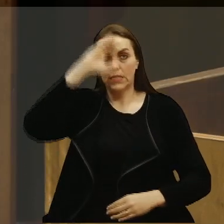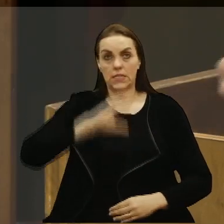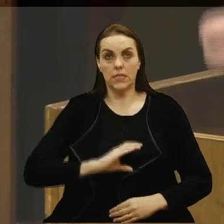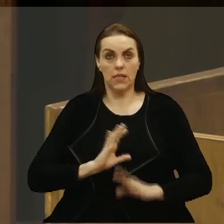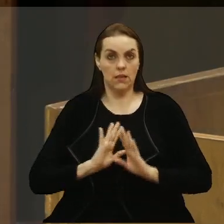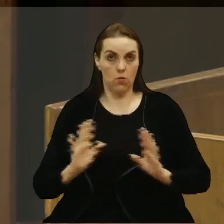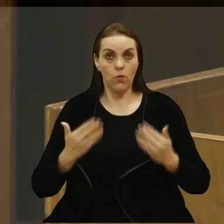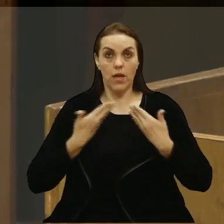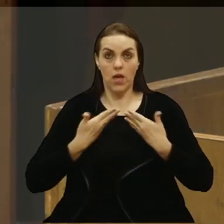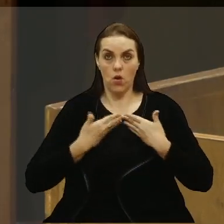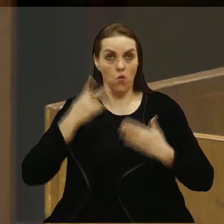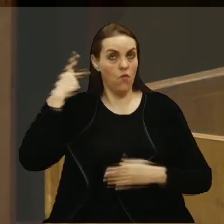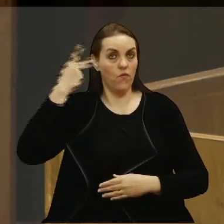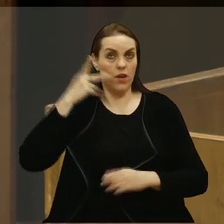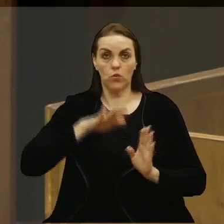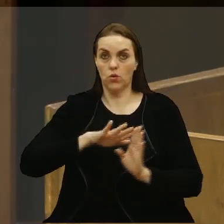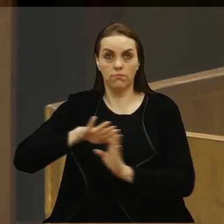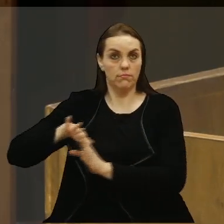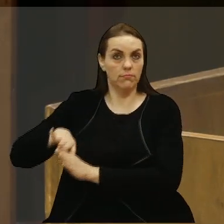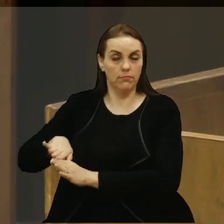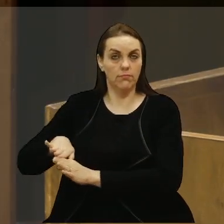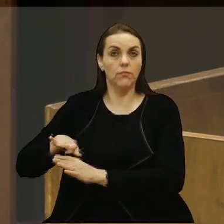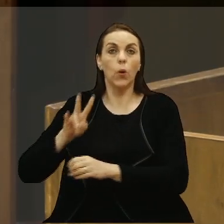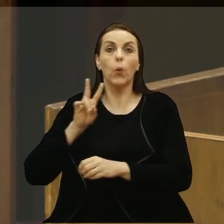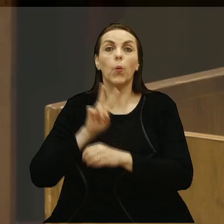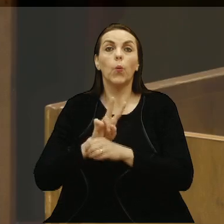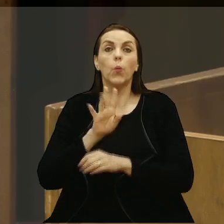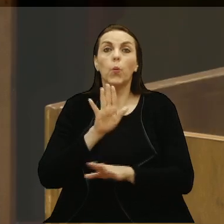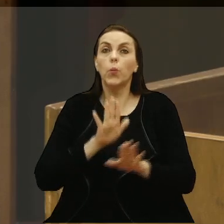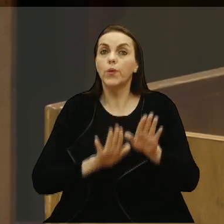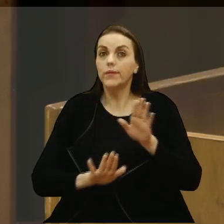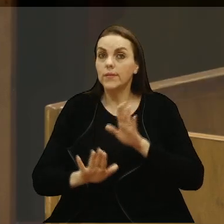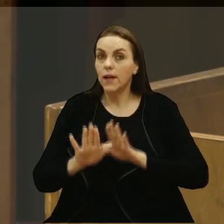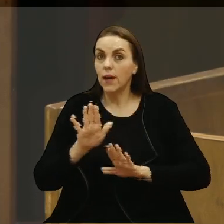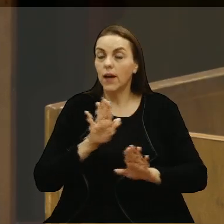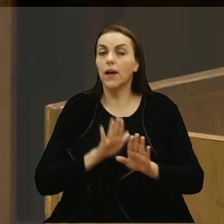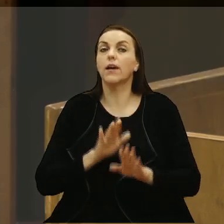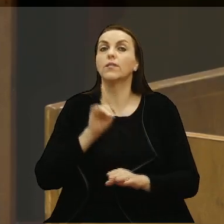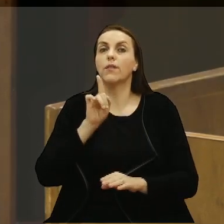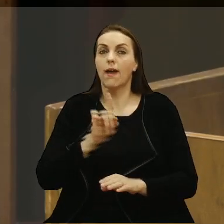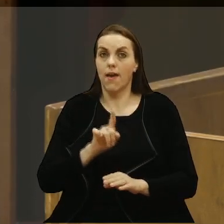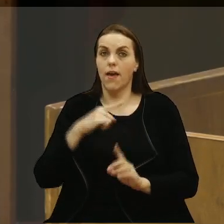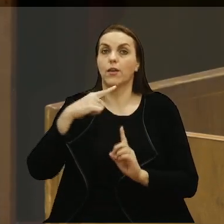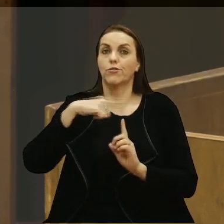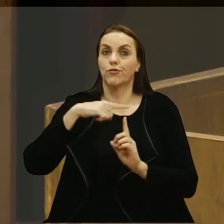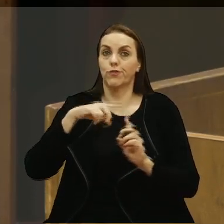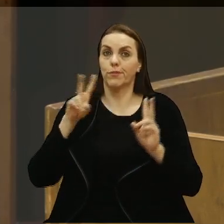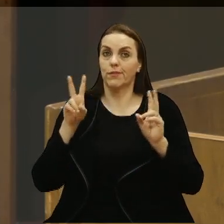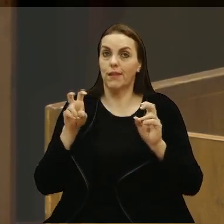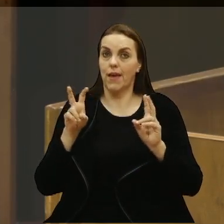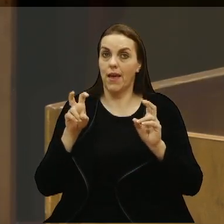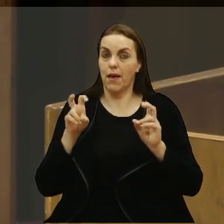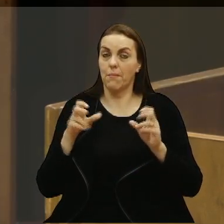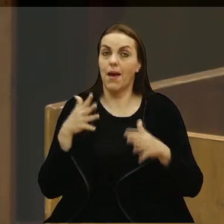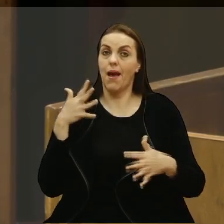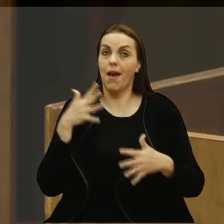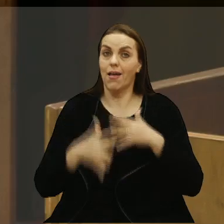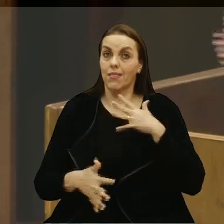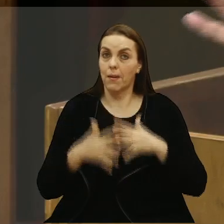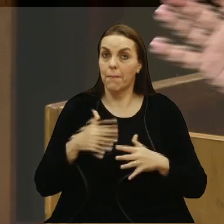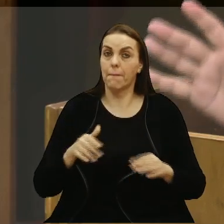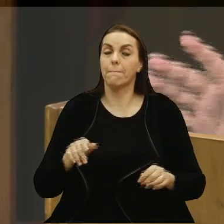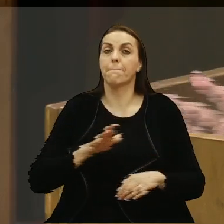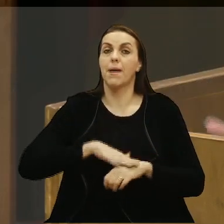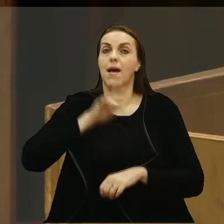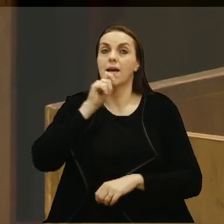vereador, o cuidado que é necessário ter para esse tipo de tema, para que isso não atrapalhe ainda mais